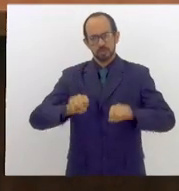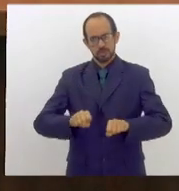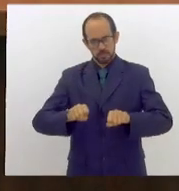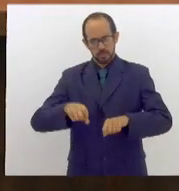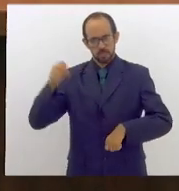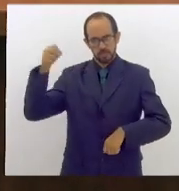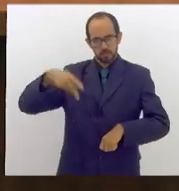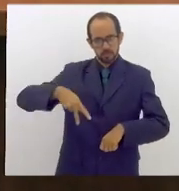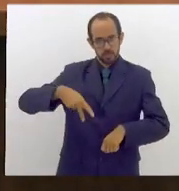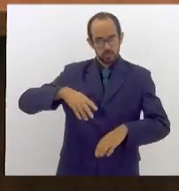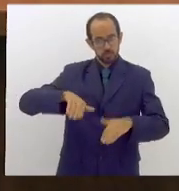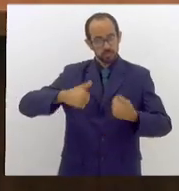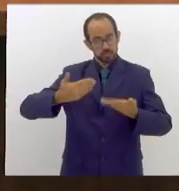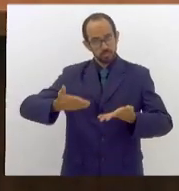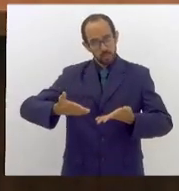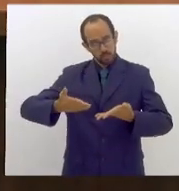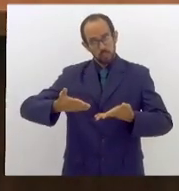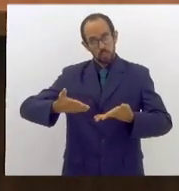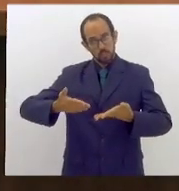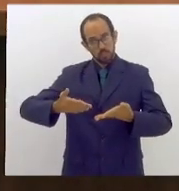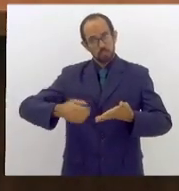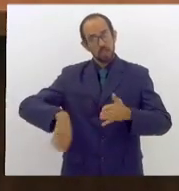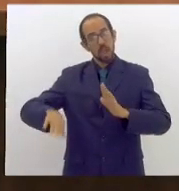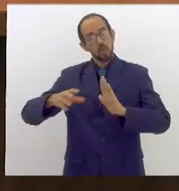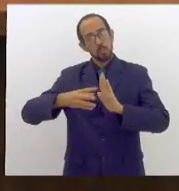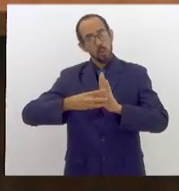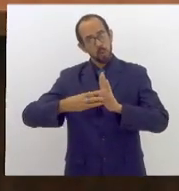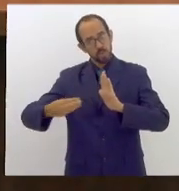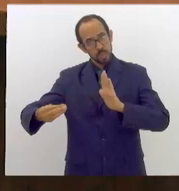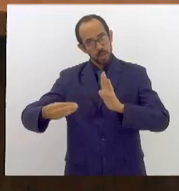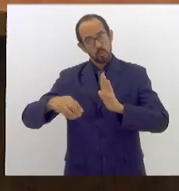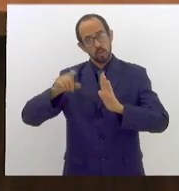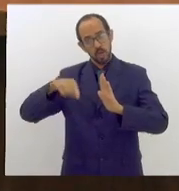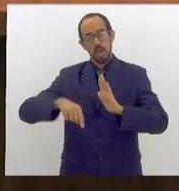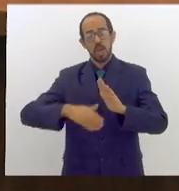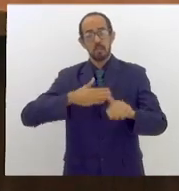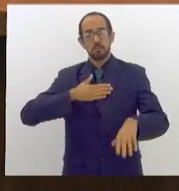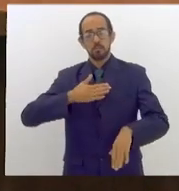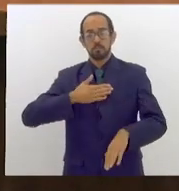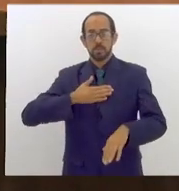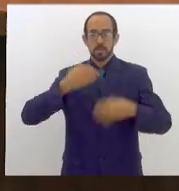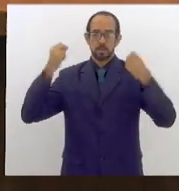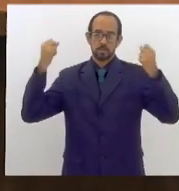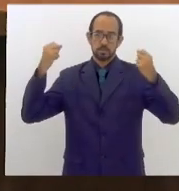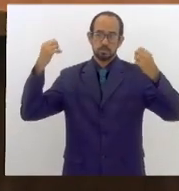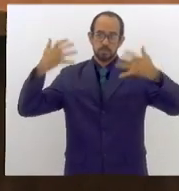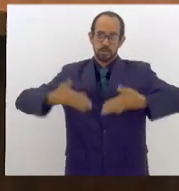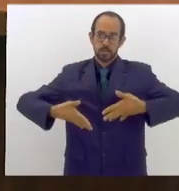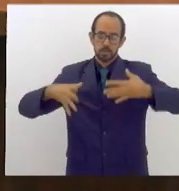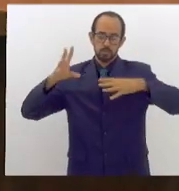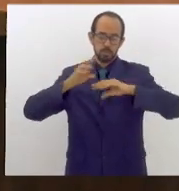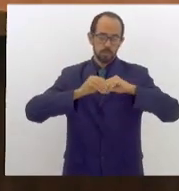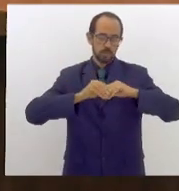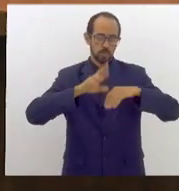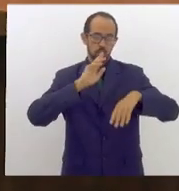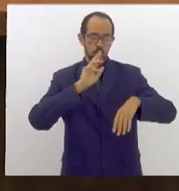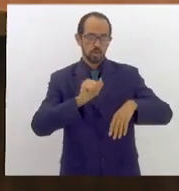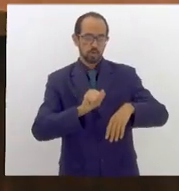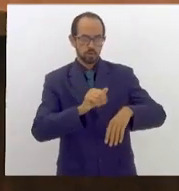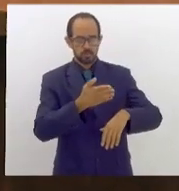quer dizer só ponto de vista da forma é o que me restaria explicar complementando explicações